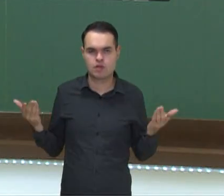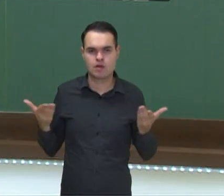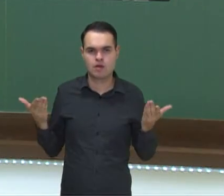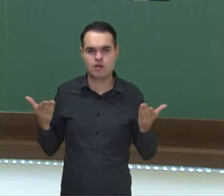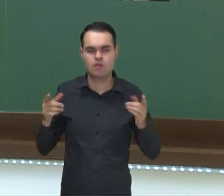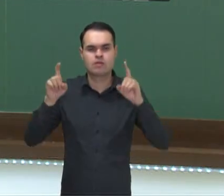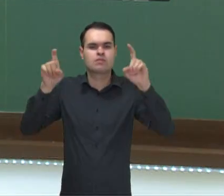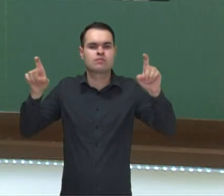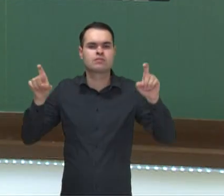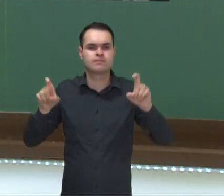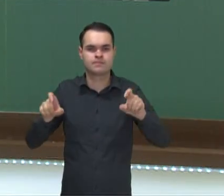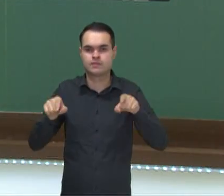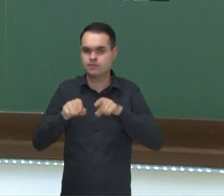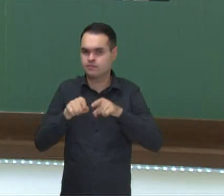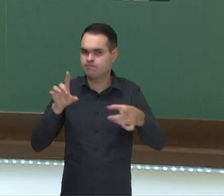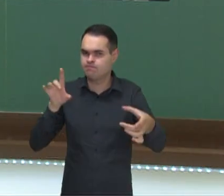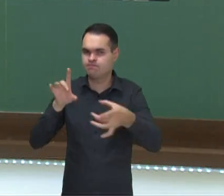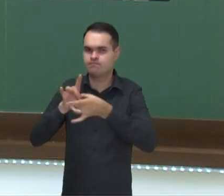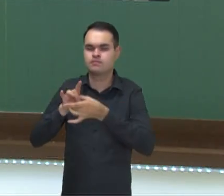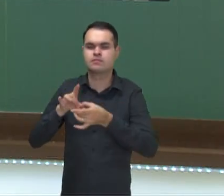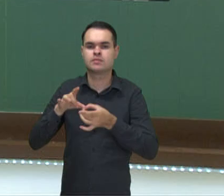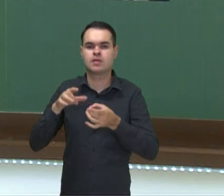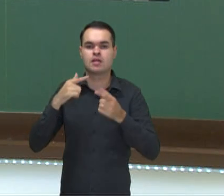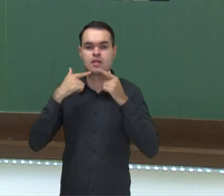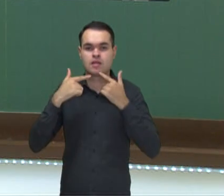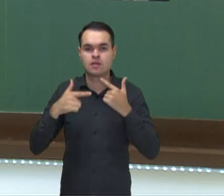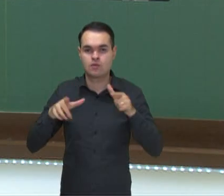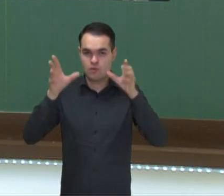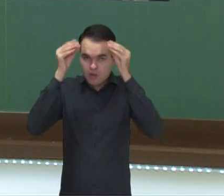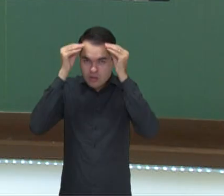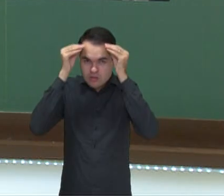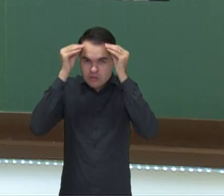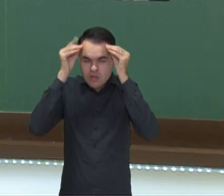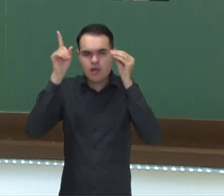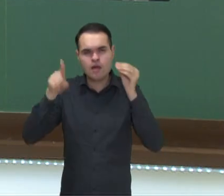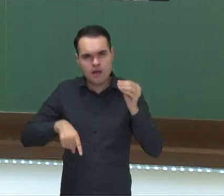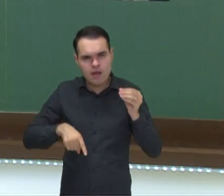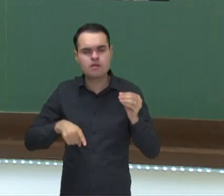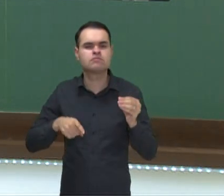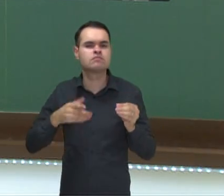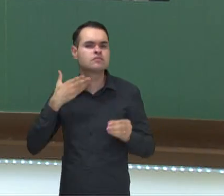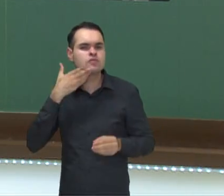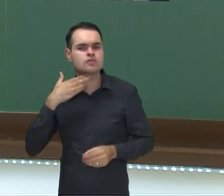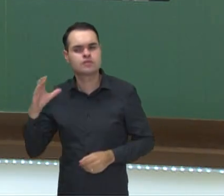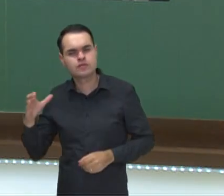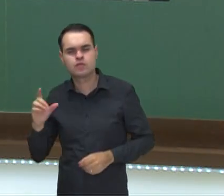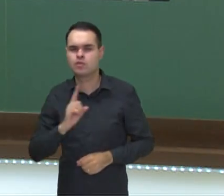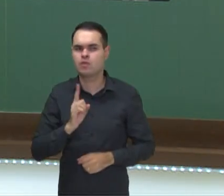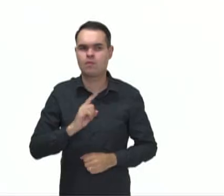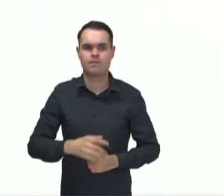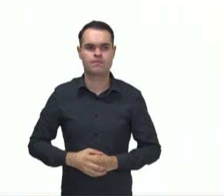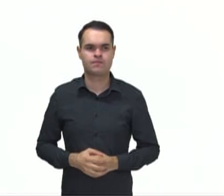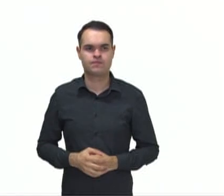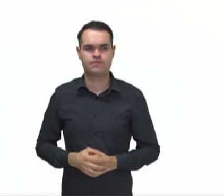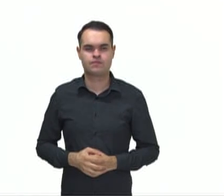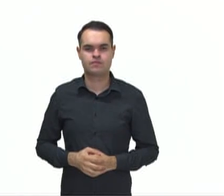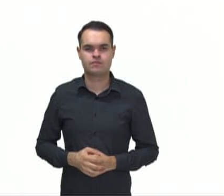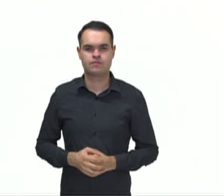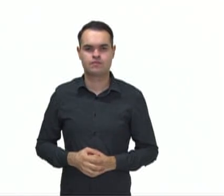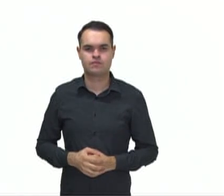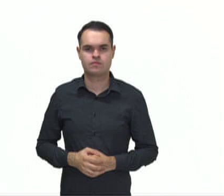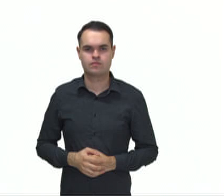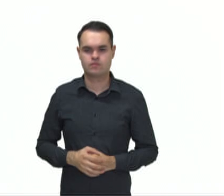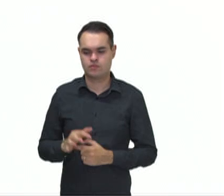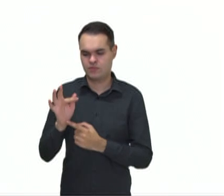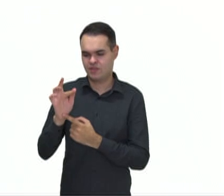chegamos a um quiz também relacionado à linguagem. Será que é sobre discurso científico ou não? A sua percepção de